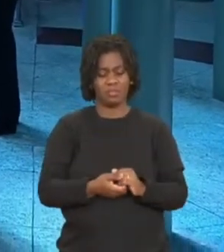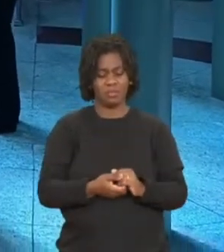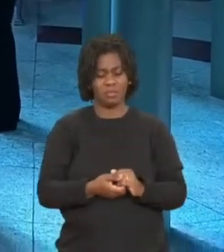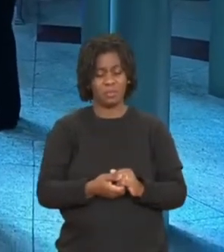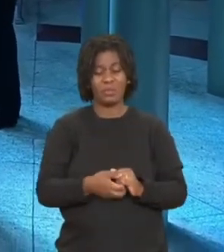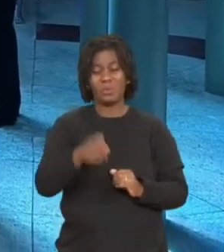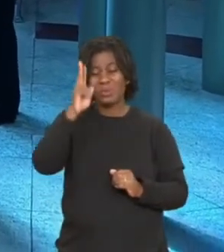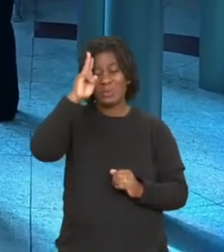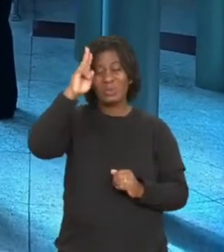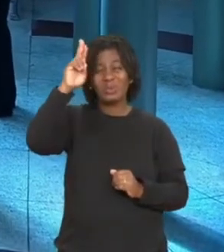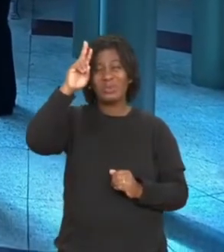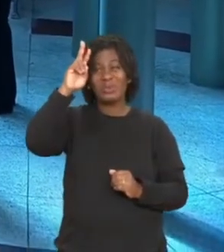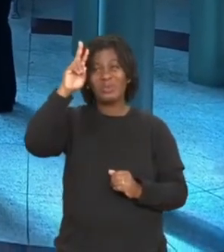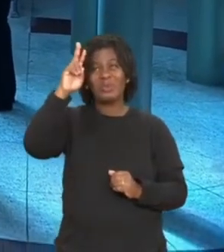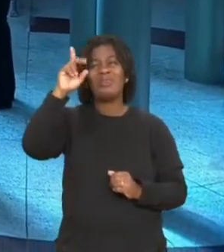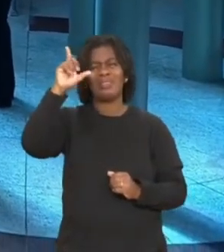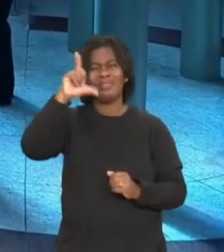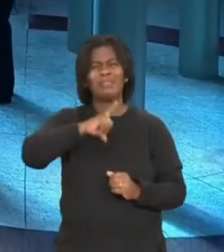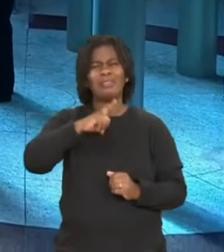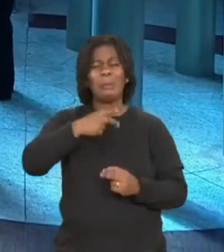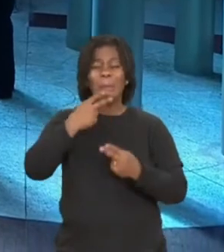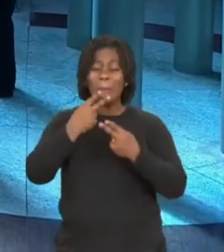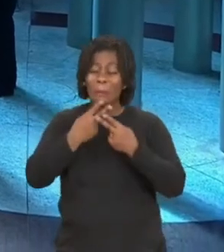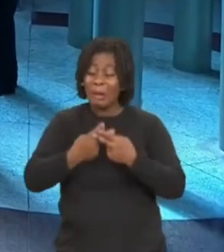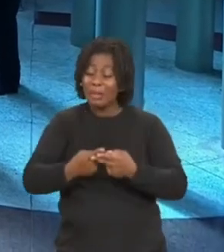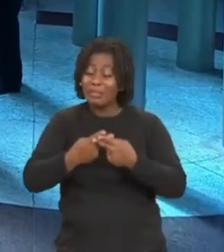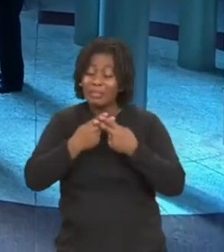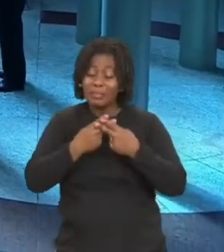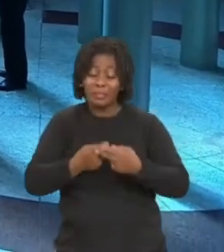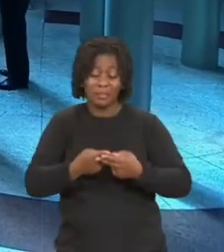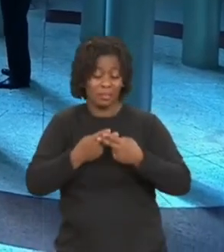que o Senhor tem tido paciência